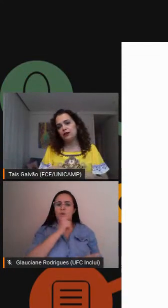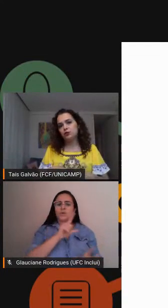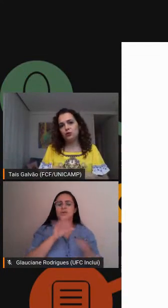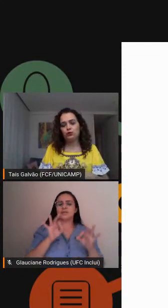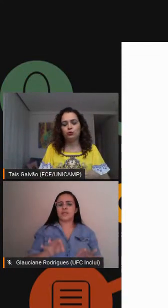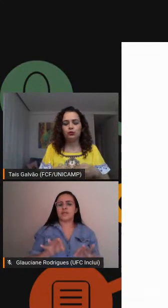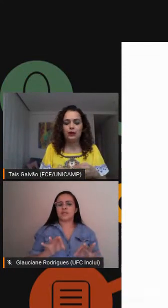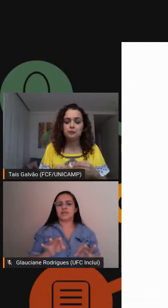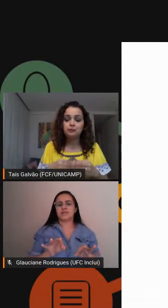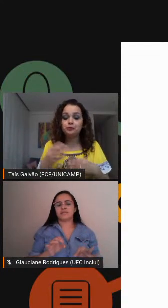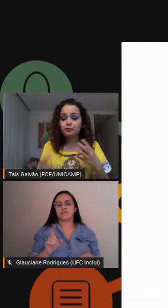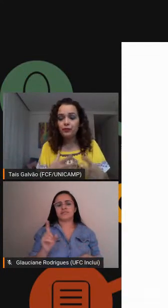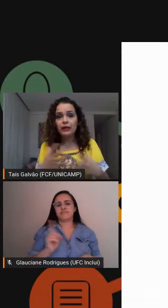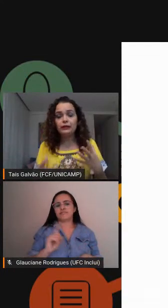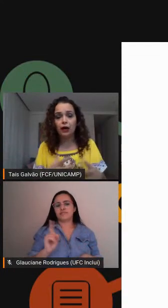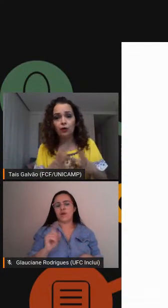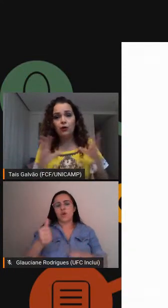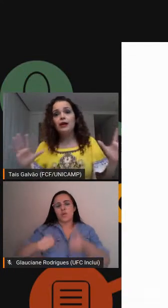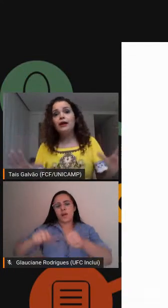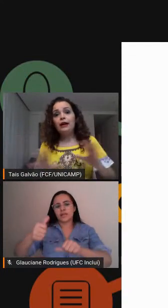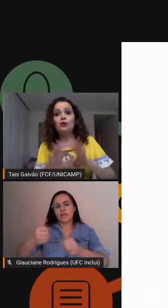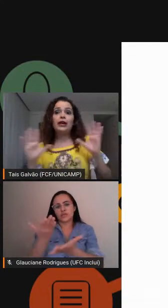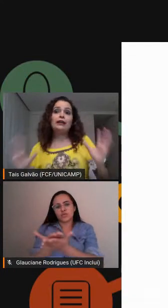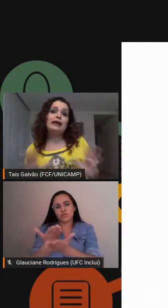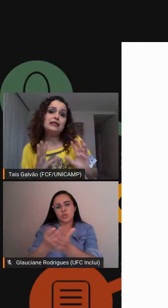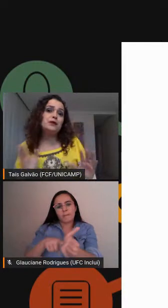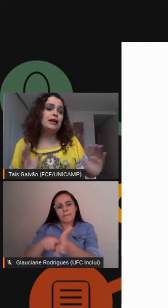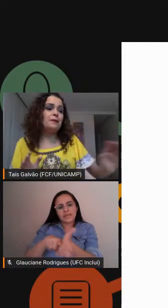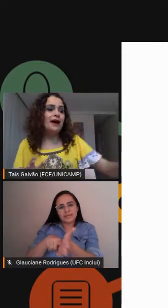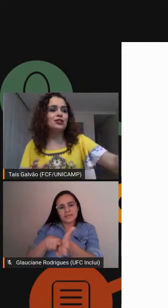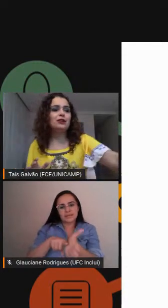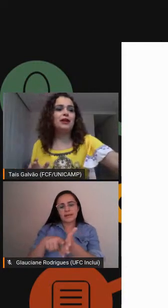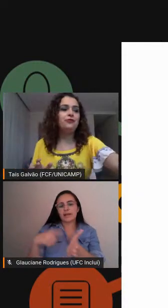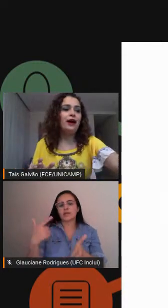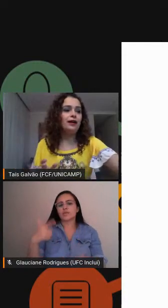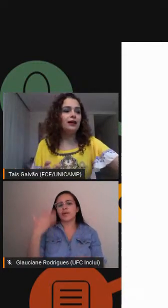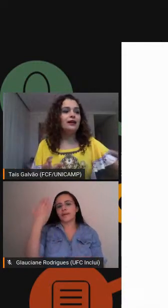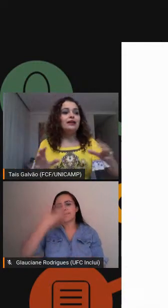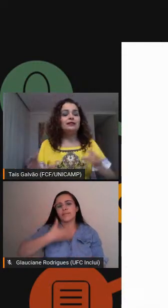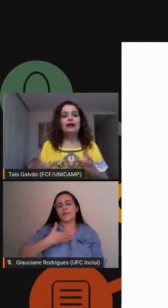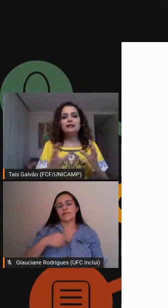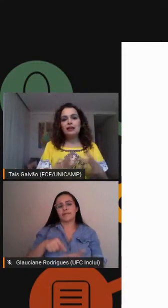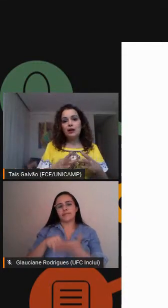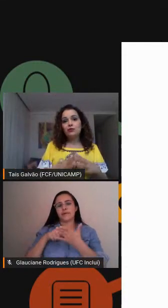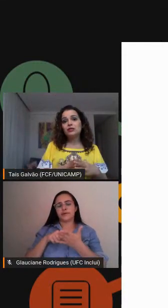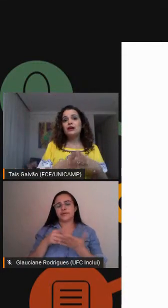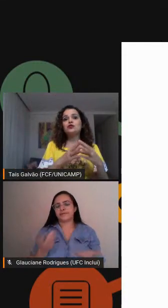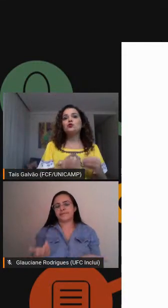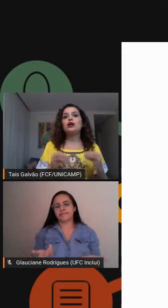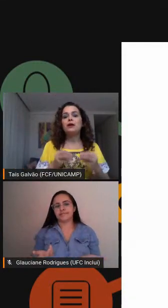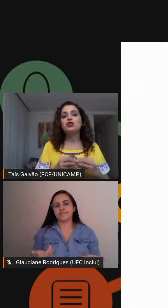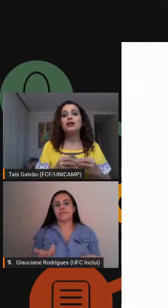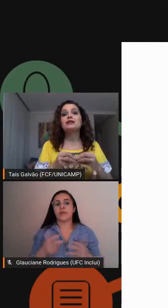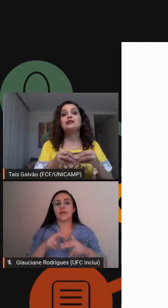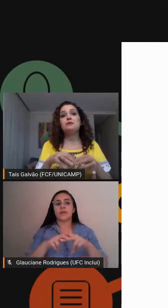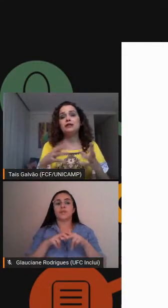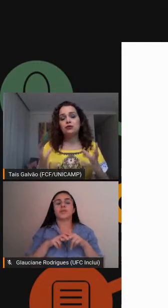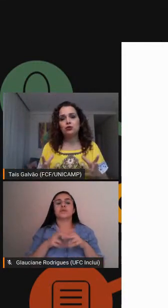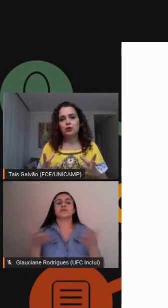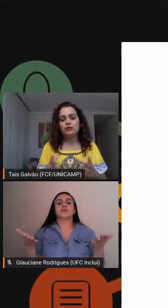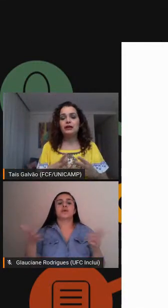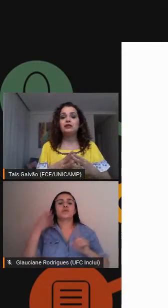a qualidade do estudo, né? Então, eu queria, nessa primeira parte da minha fala, trazer para vocês justamente